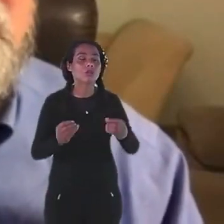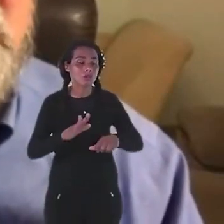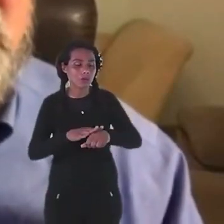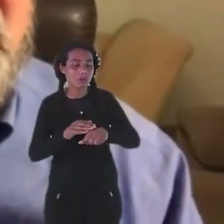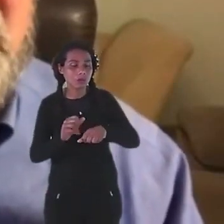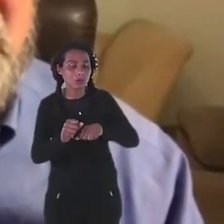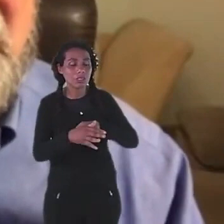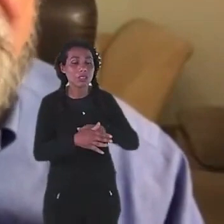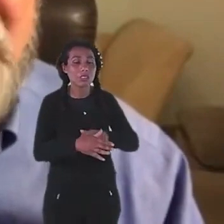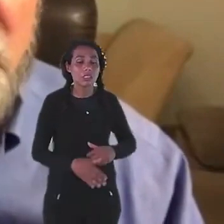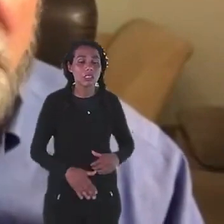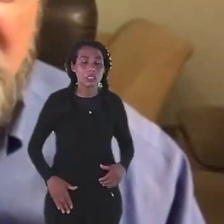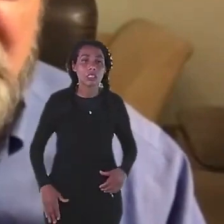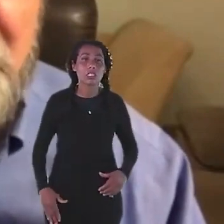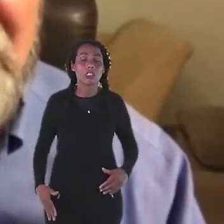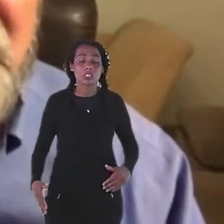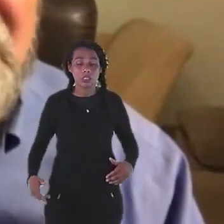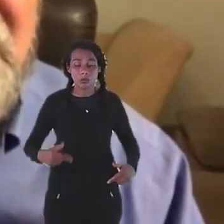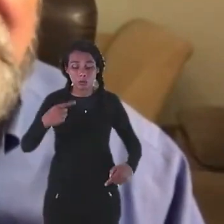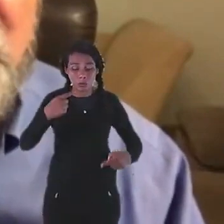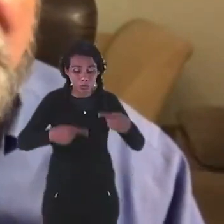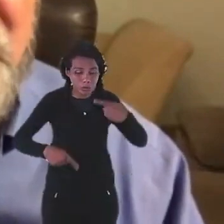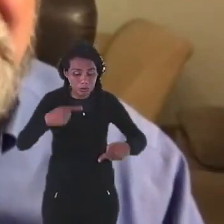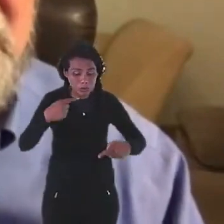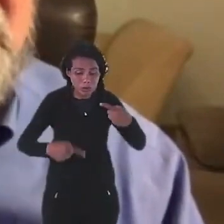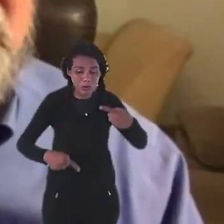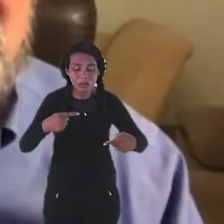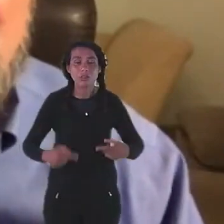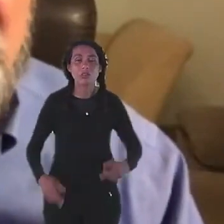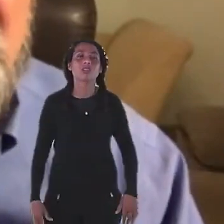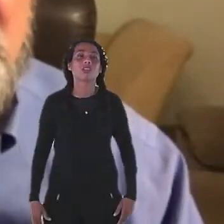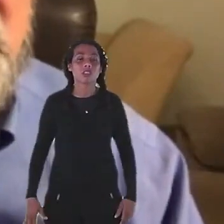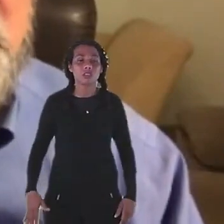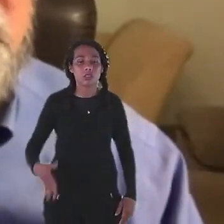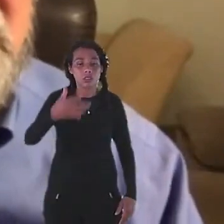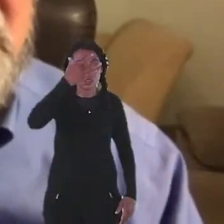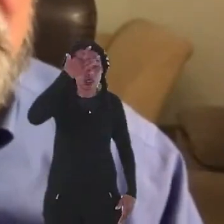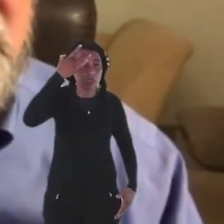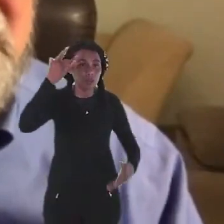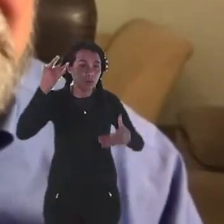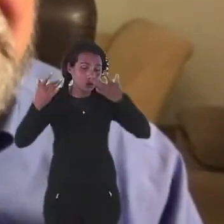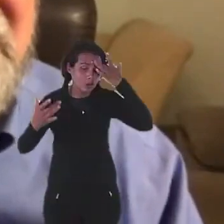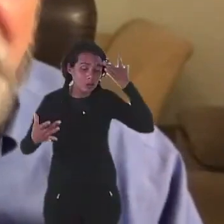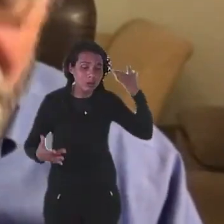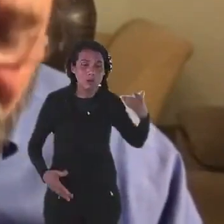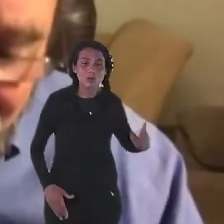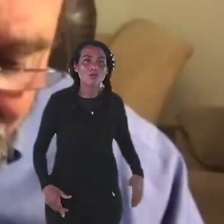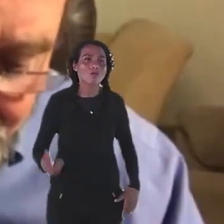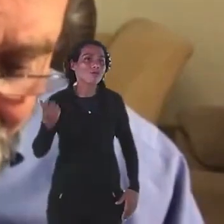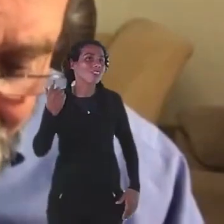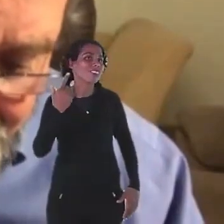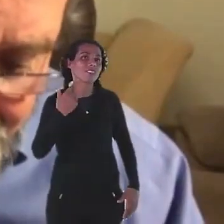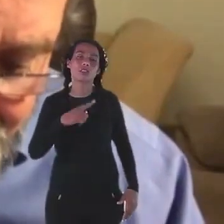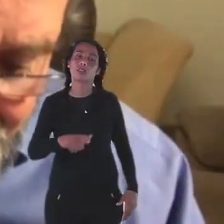gente viu a falta de preparo das instituições e da classe política para responder a todas essas